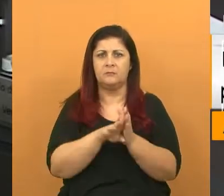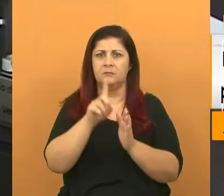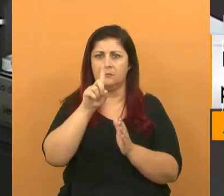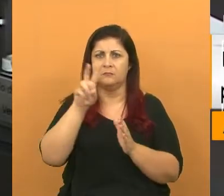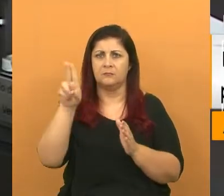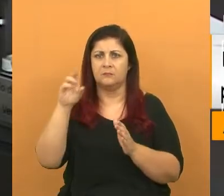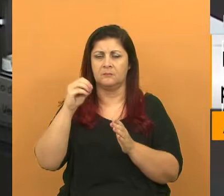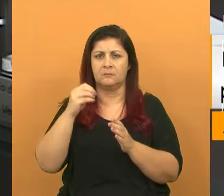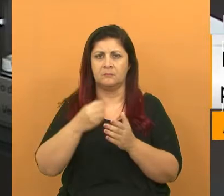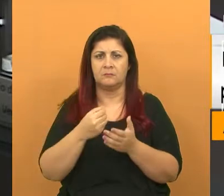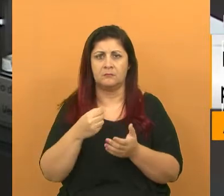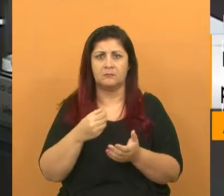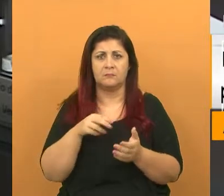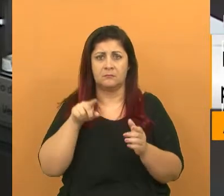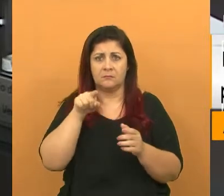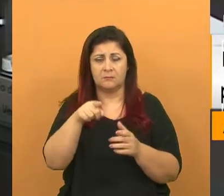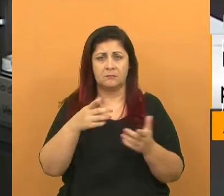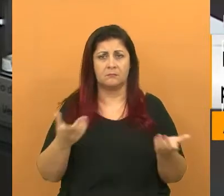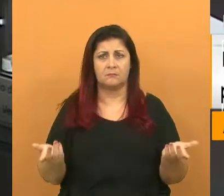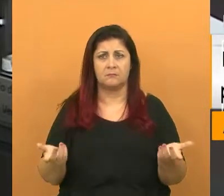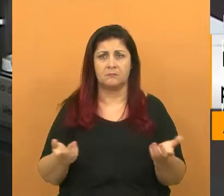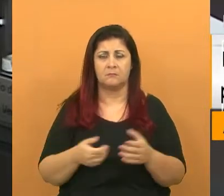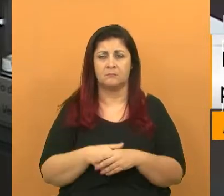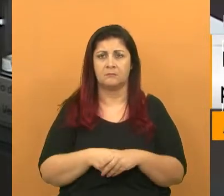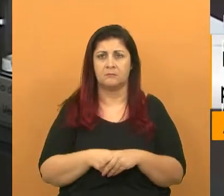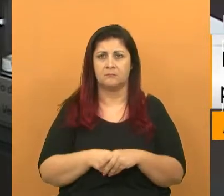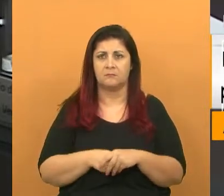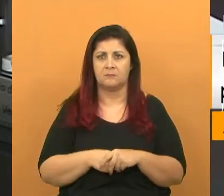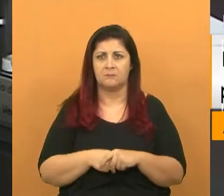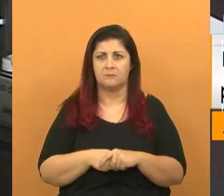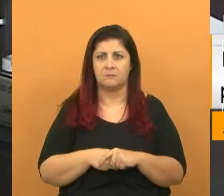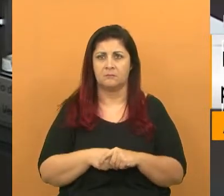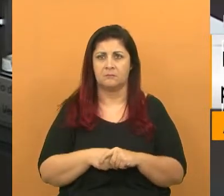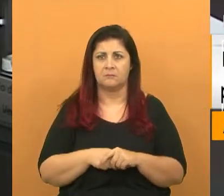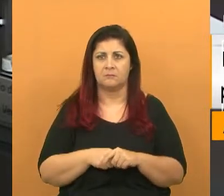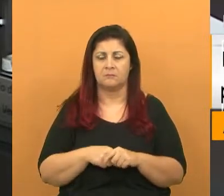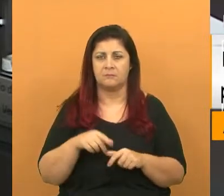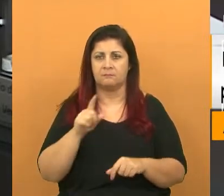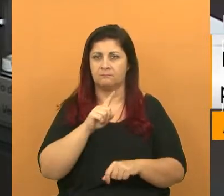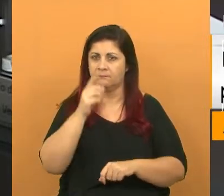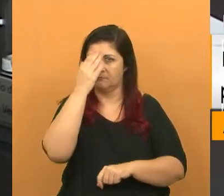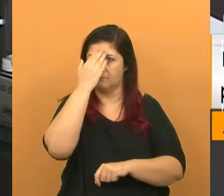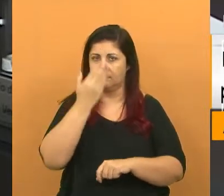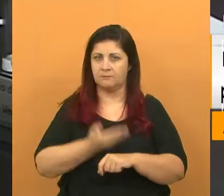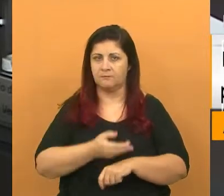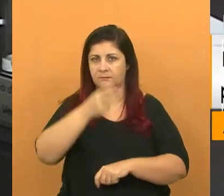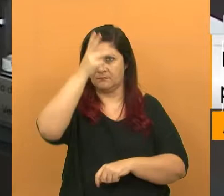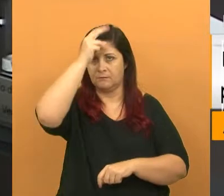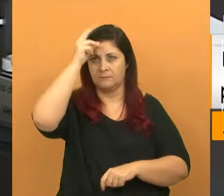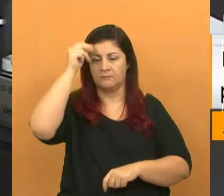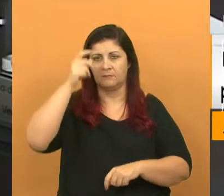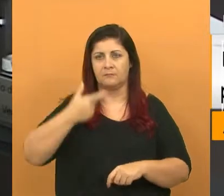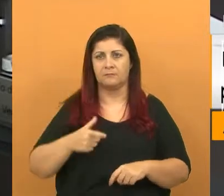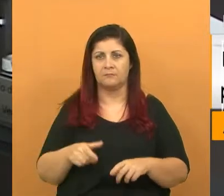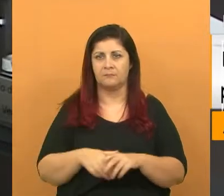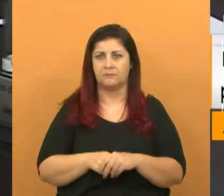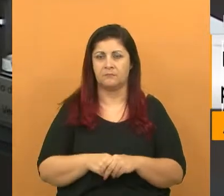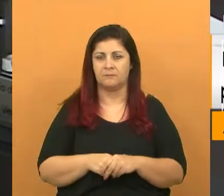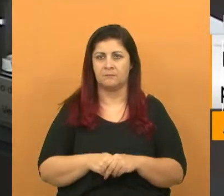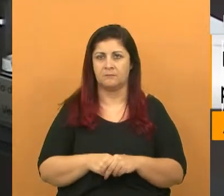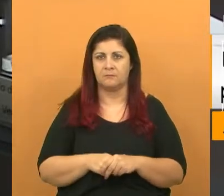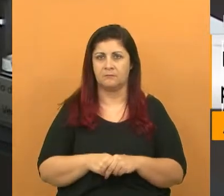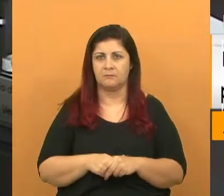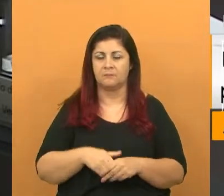reais, quer dizer, o melhor é 120 mil reais. Votação. Então, eu não acredito, né, que a prefeitura não tenha isso. Eu quero encaminhar o meu